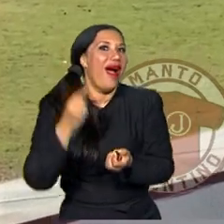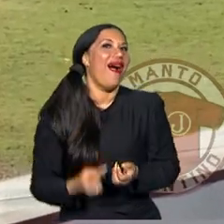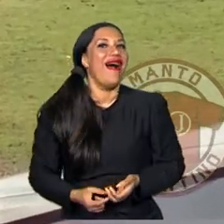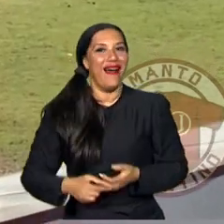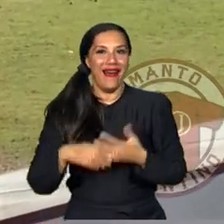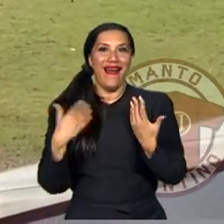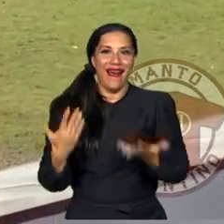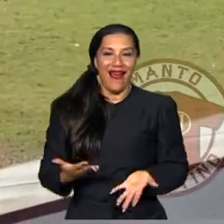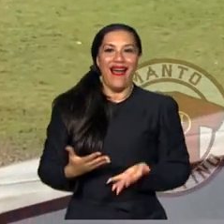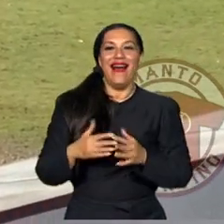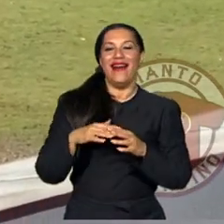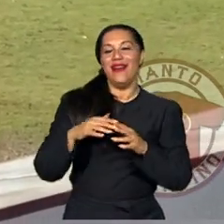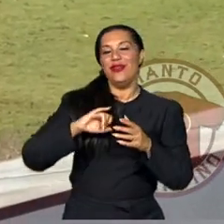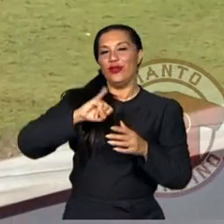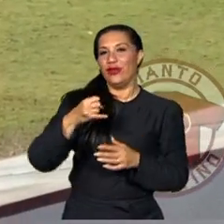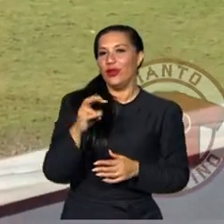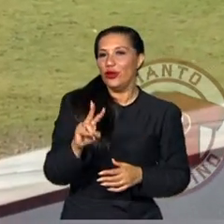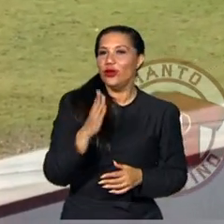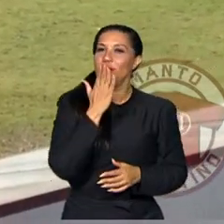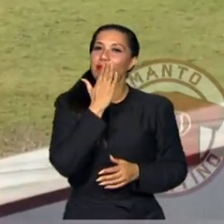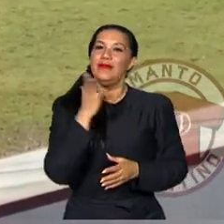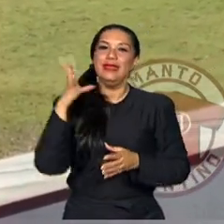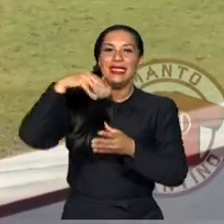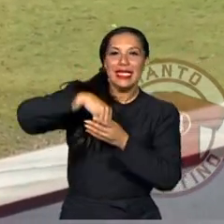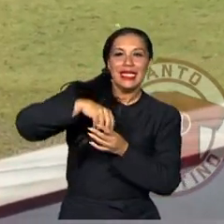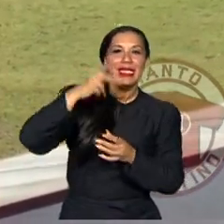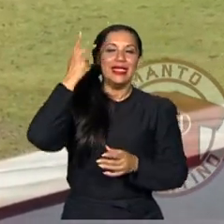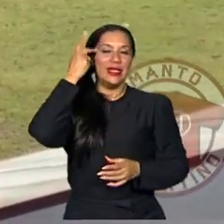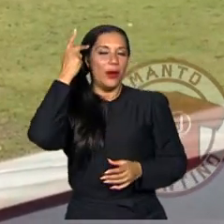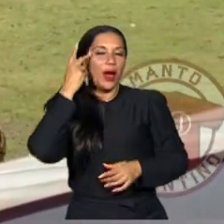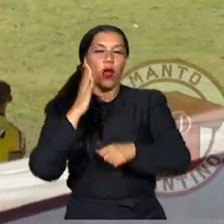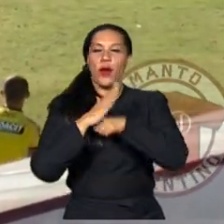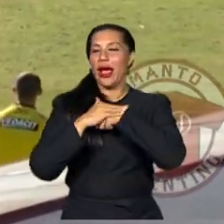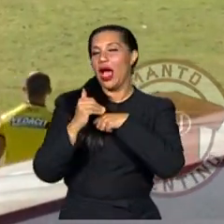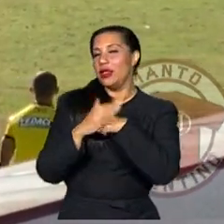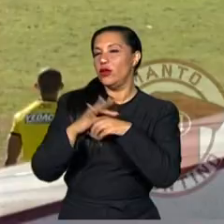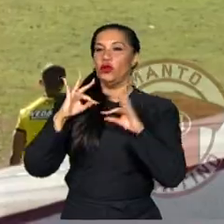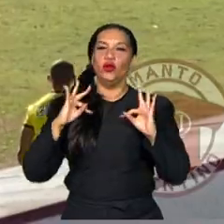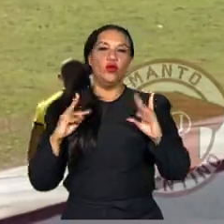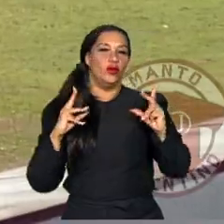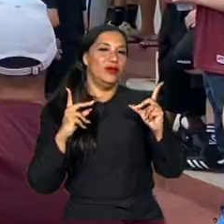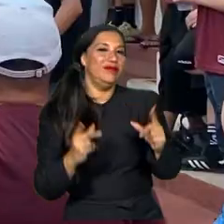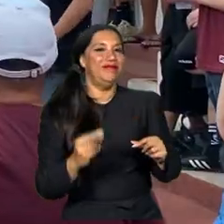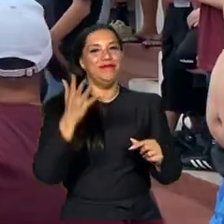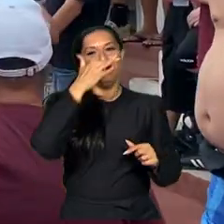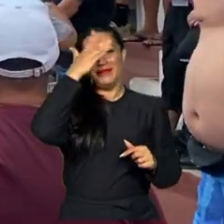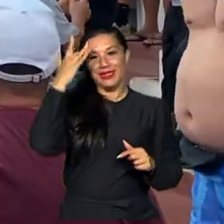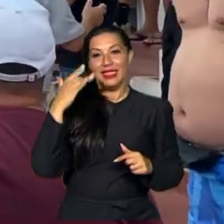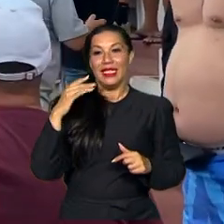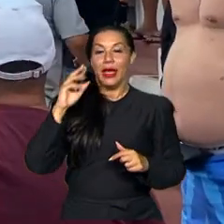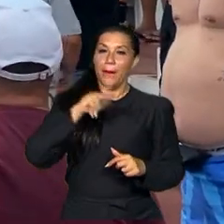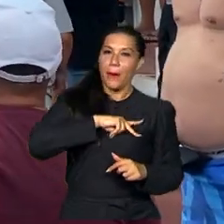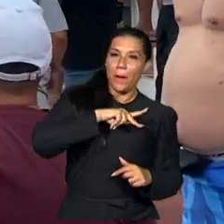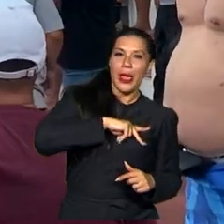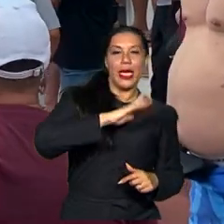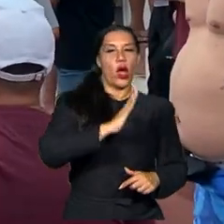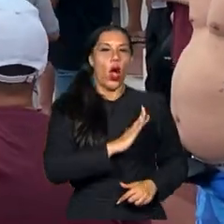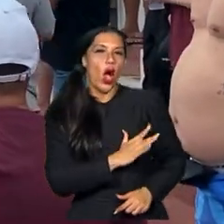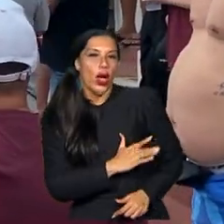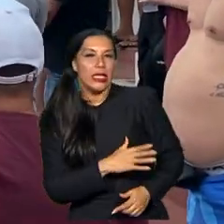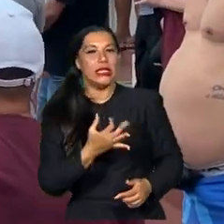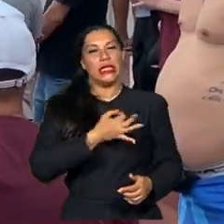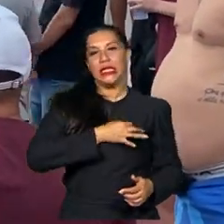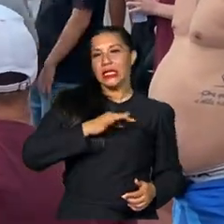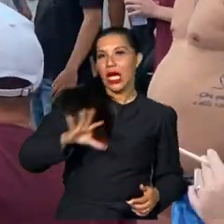Juventus é um clube dentro de São Paulo que tem um carinho de todo mundo. Então, quem é Palmeiras, quem é Corinthians,